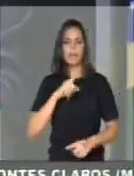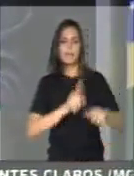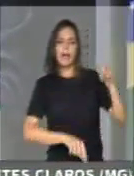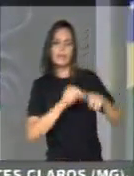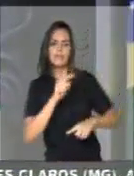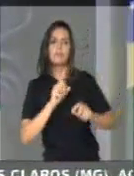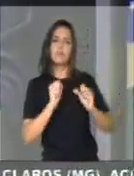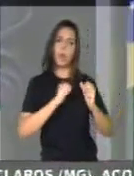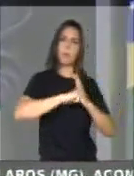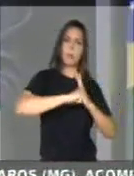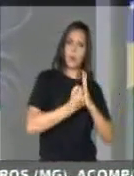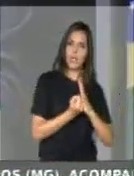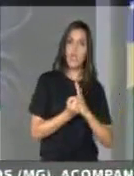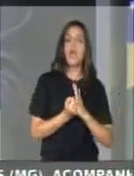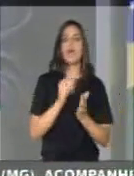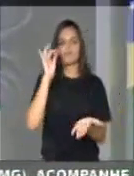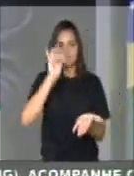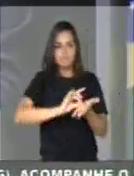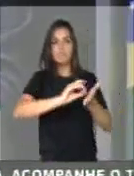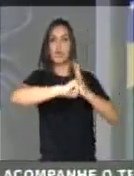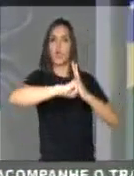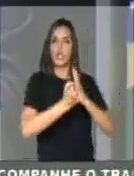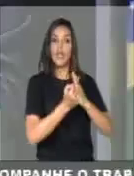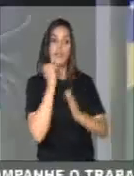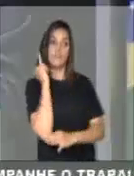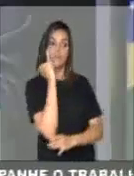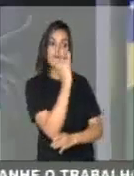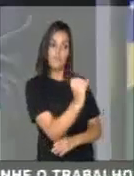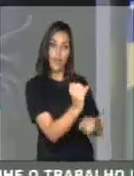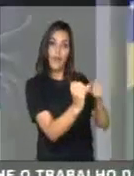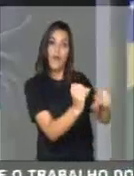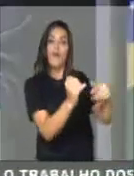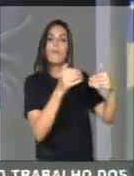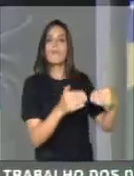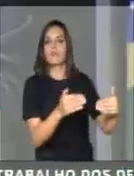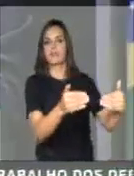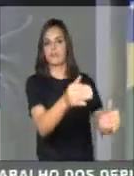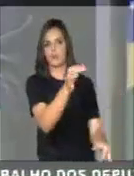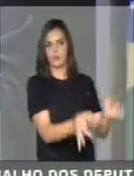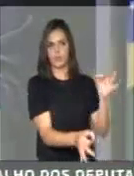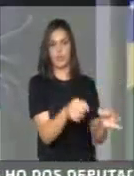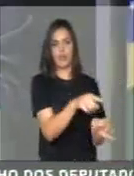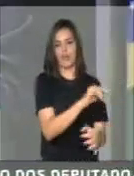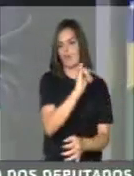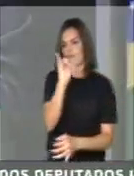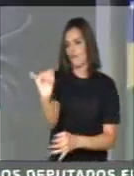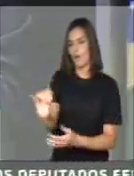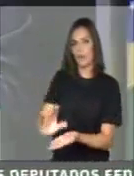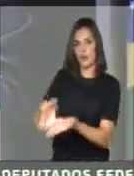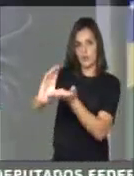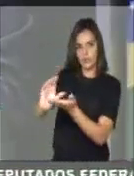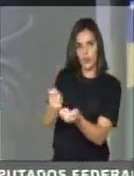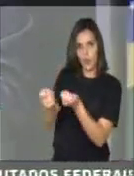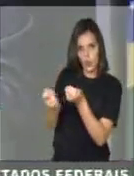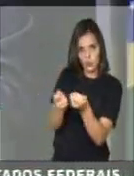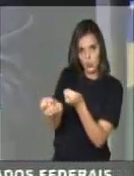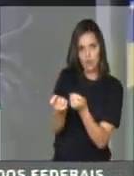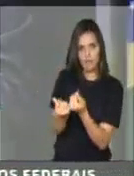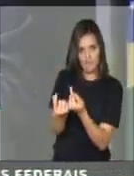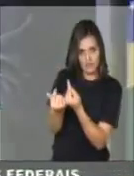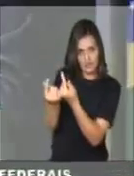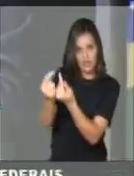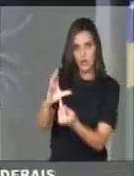passíveis de bloqueio, efetivam a medida e informam ao Ministério da Justiça, ao Conselho de Controle de